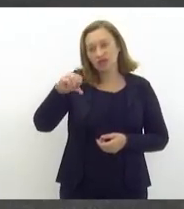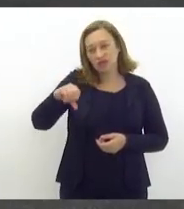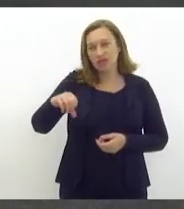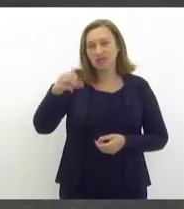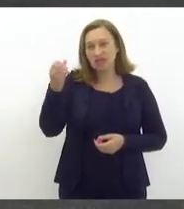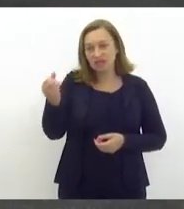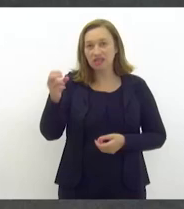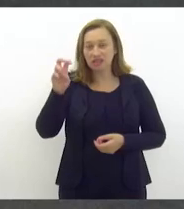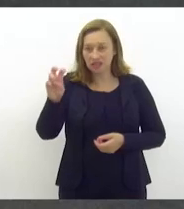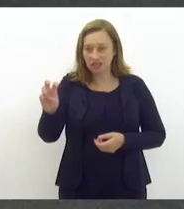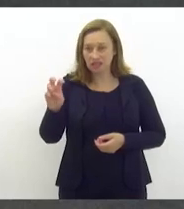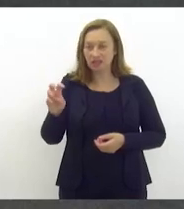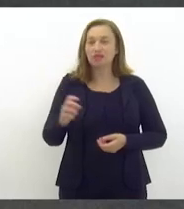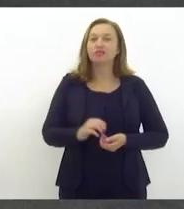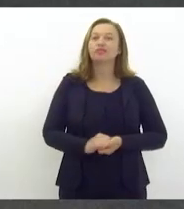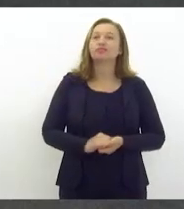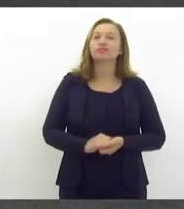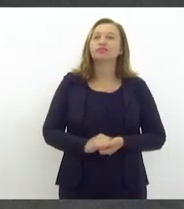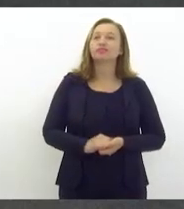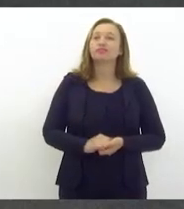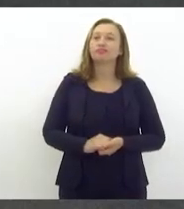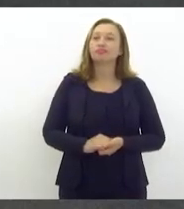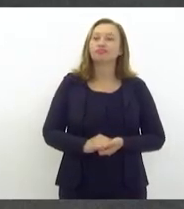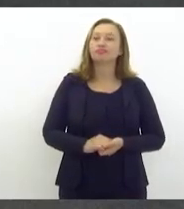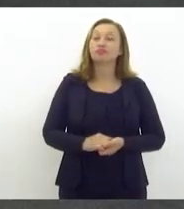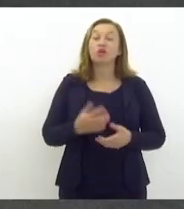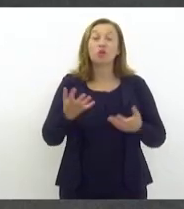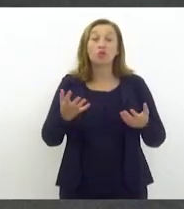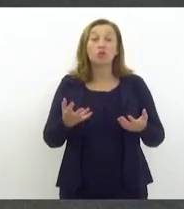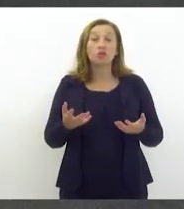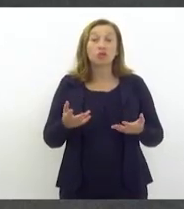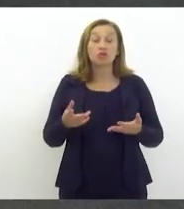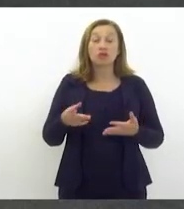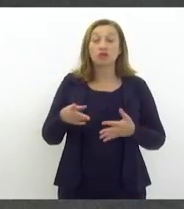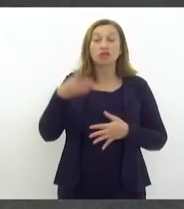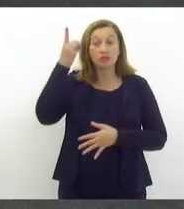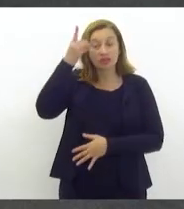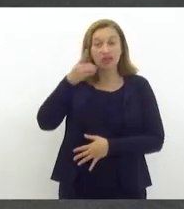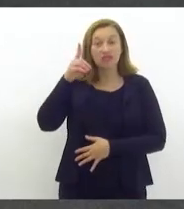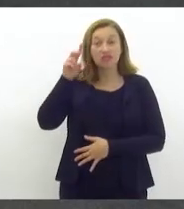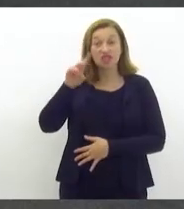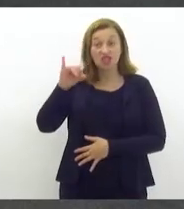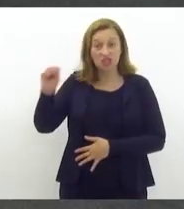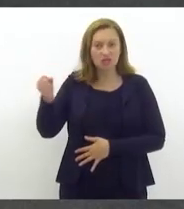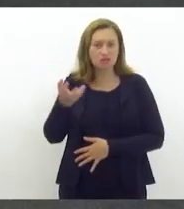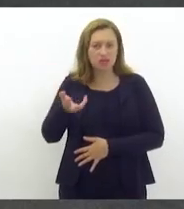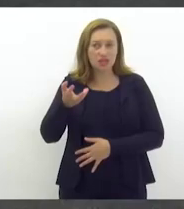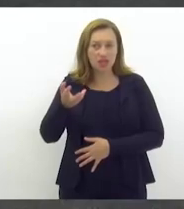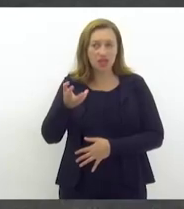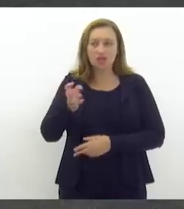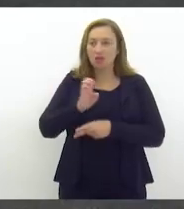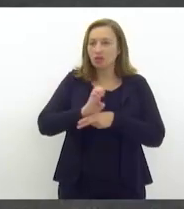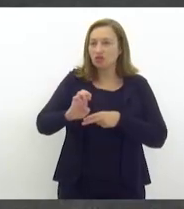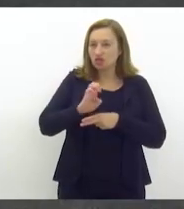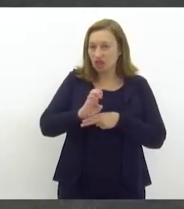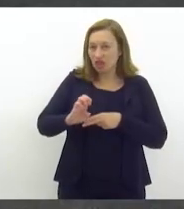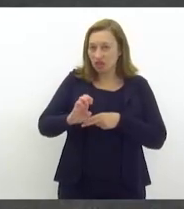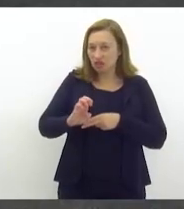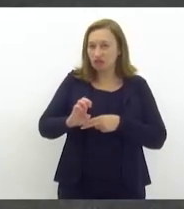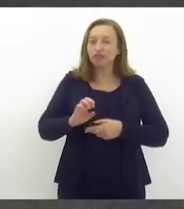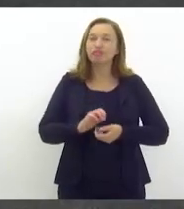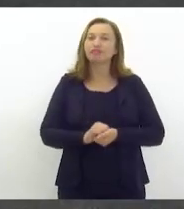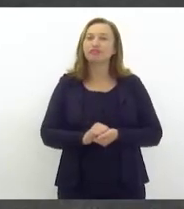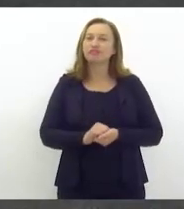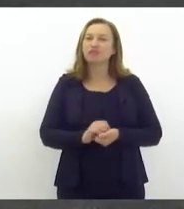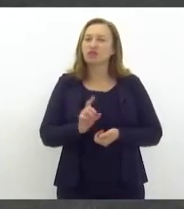1965, 4 para 5. E o que eu estou querendo, deputado Vinícius Curvas Olino, é que o estágio curricular,